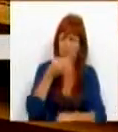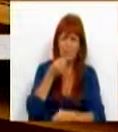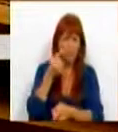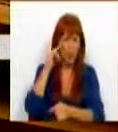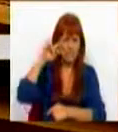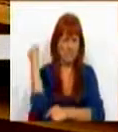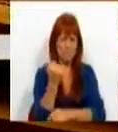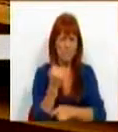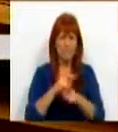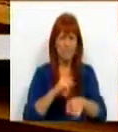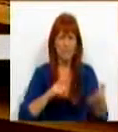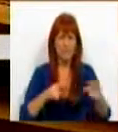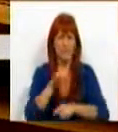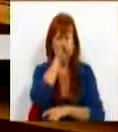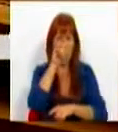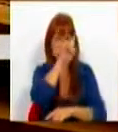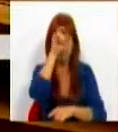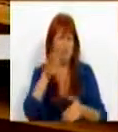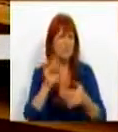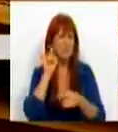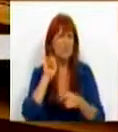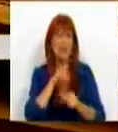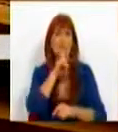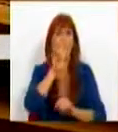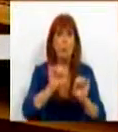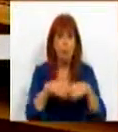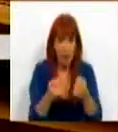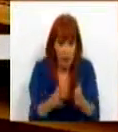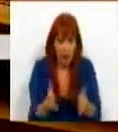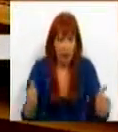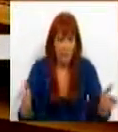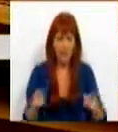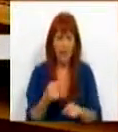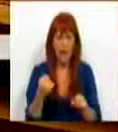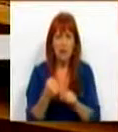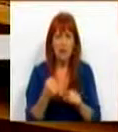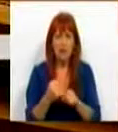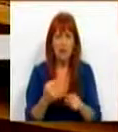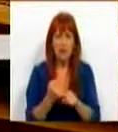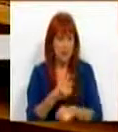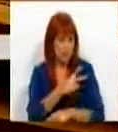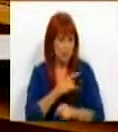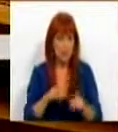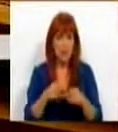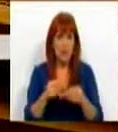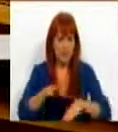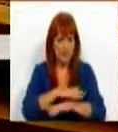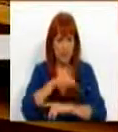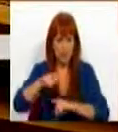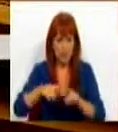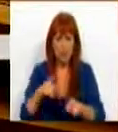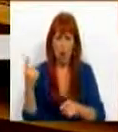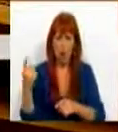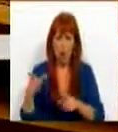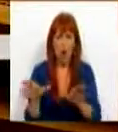de criminalização de questões que têm essencialmente uma resposta social. Entidades académicas, as magistraturas, as